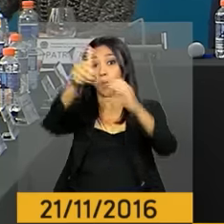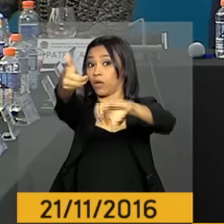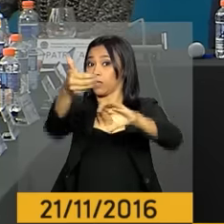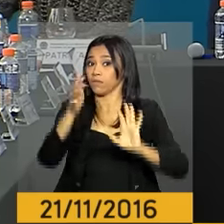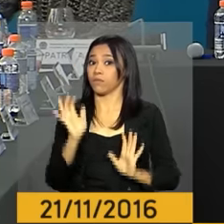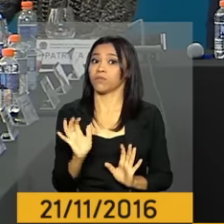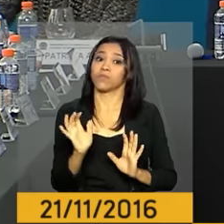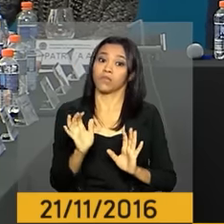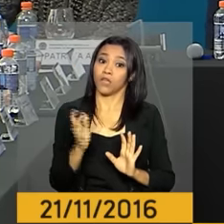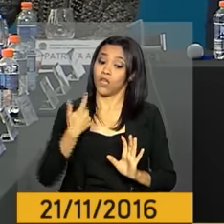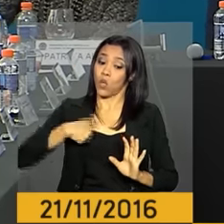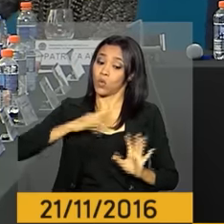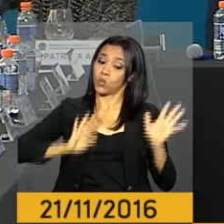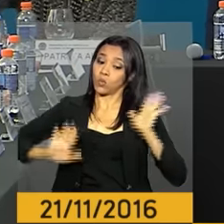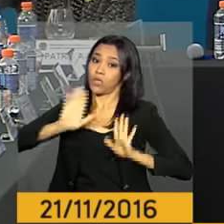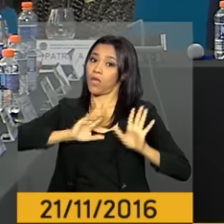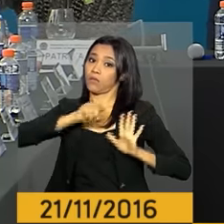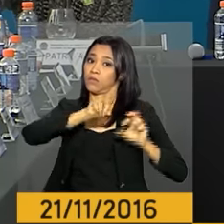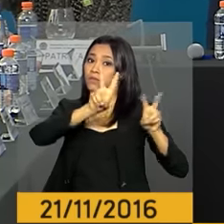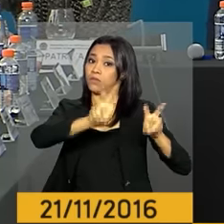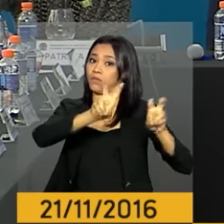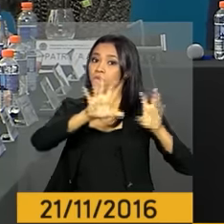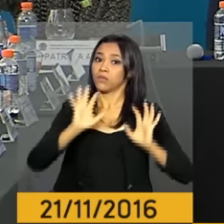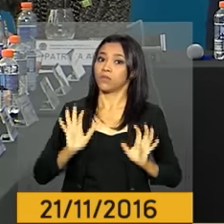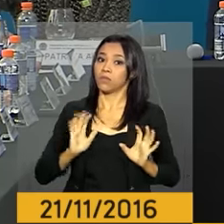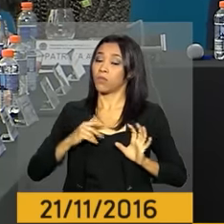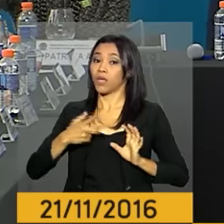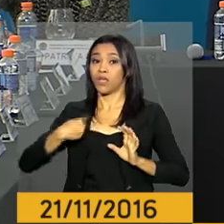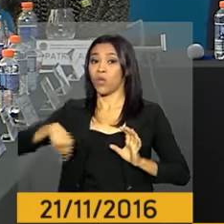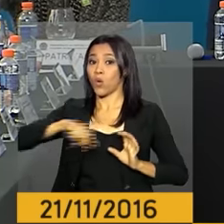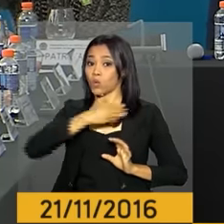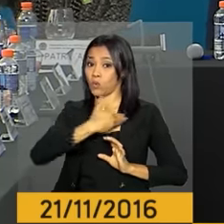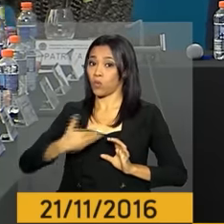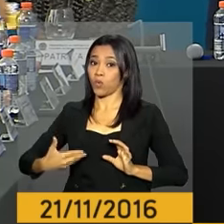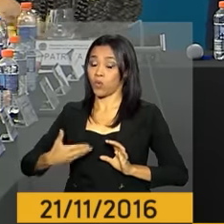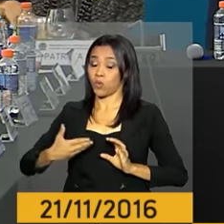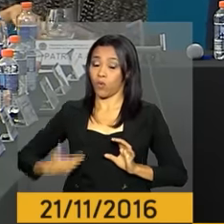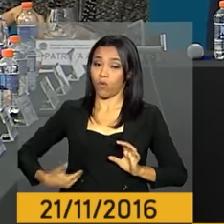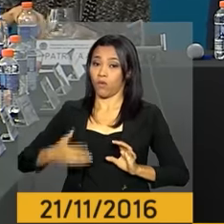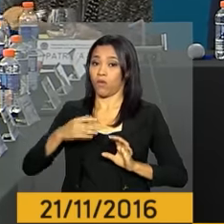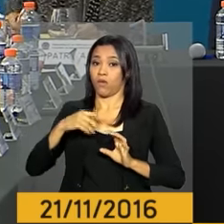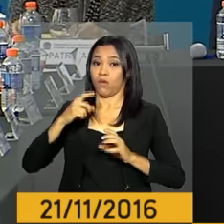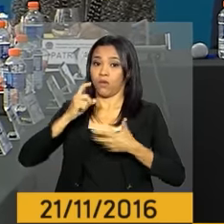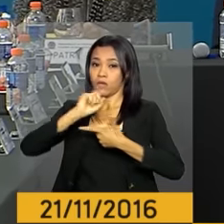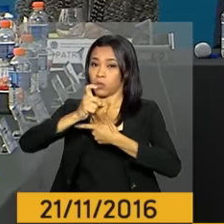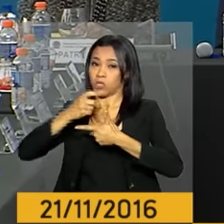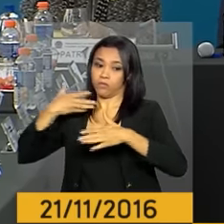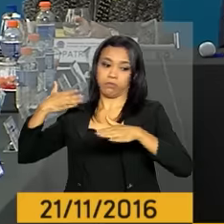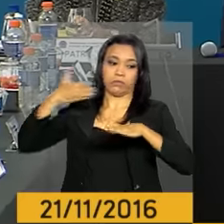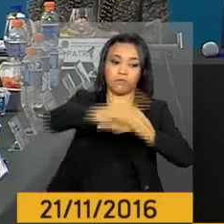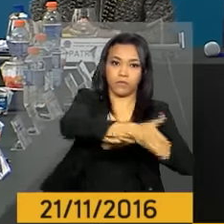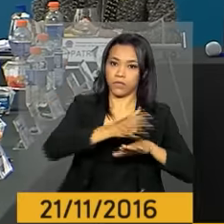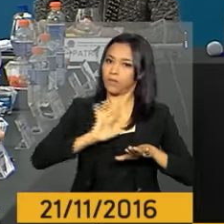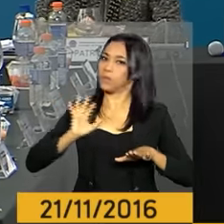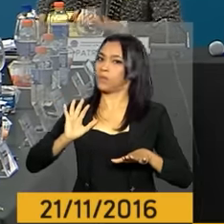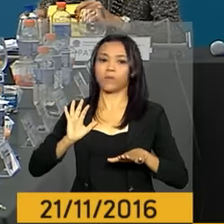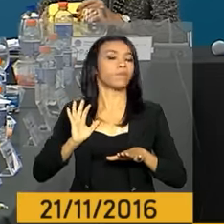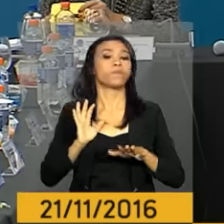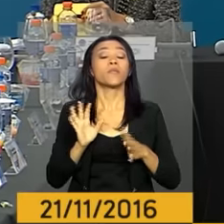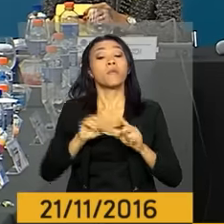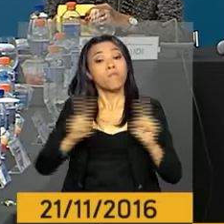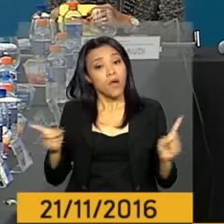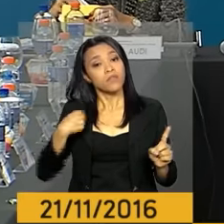tomamos muito cuidado com isso, sob pena da interferência de um poder em outro poder. Mas, evidentemente, que